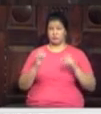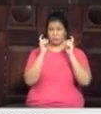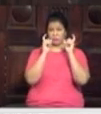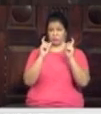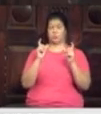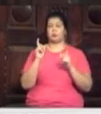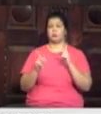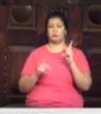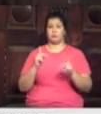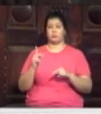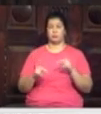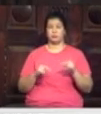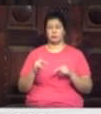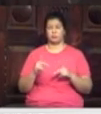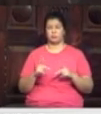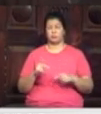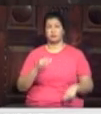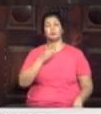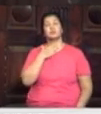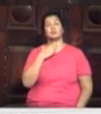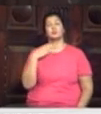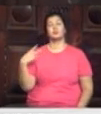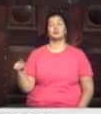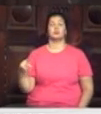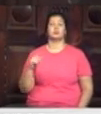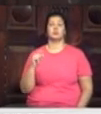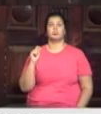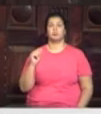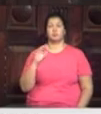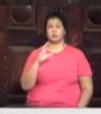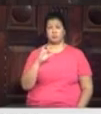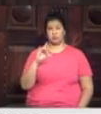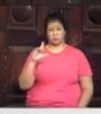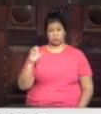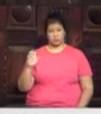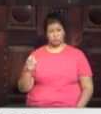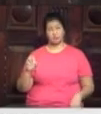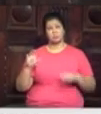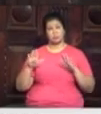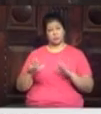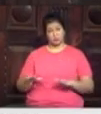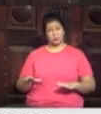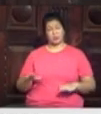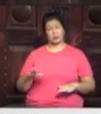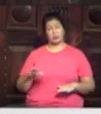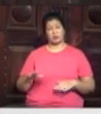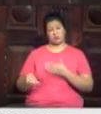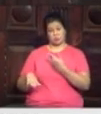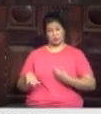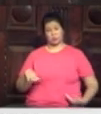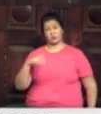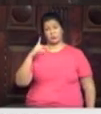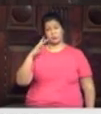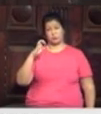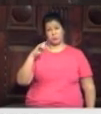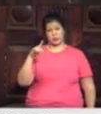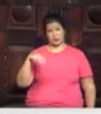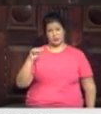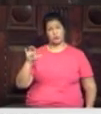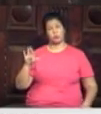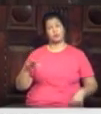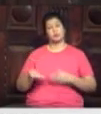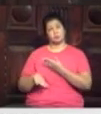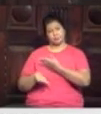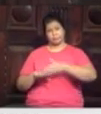da população. A voz lá corrente era: SEDAE fica, Pezão, Pezão sai.